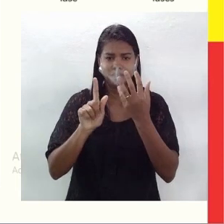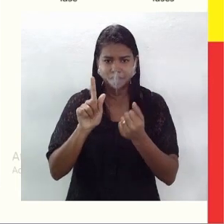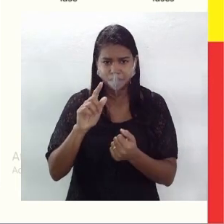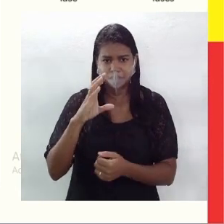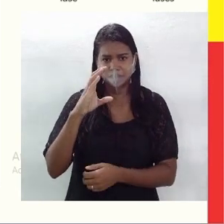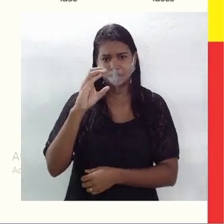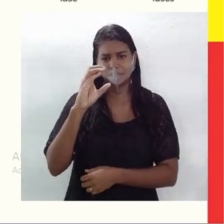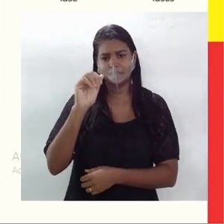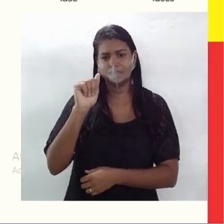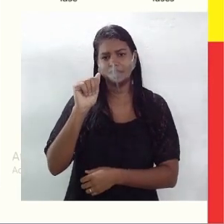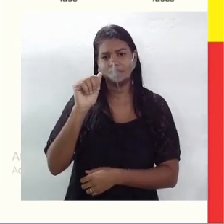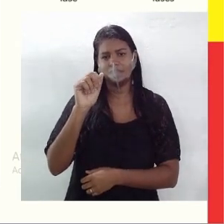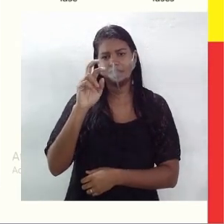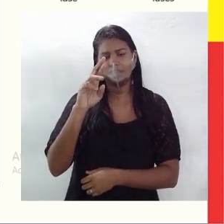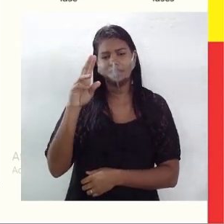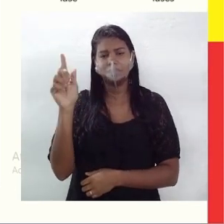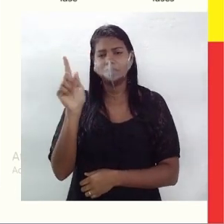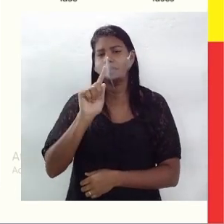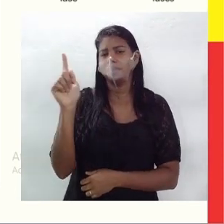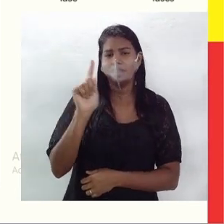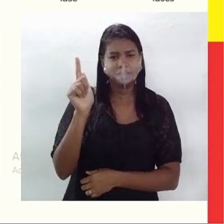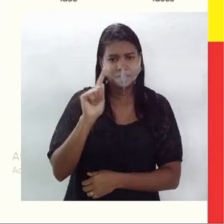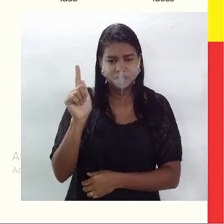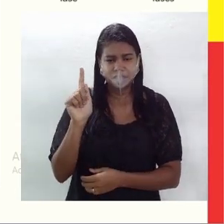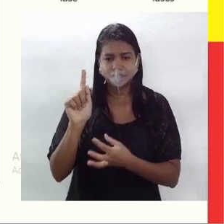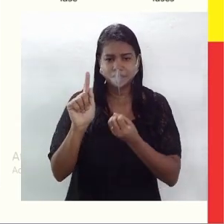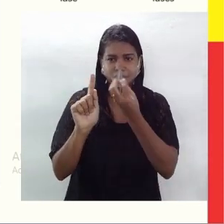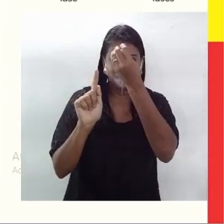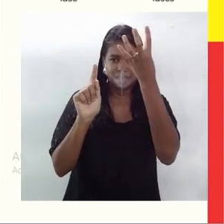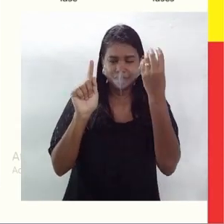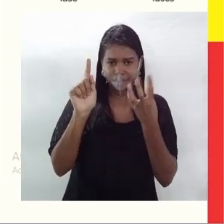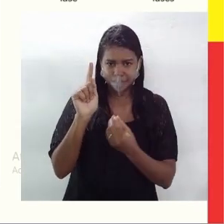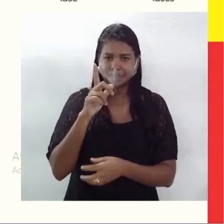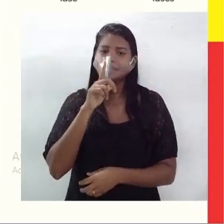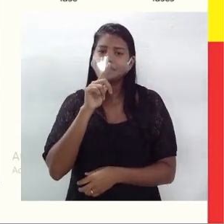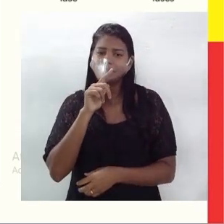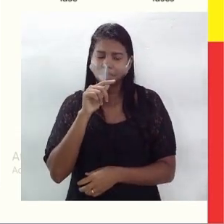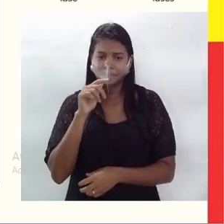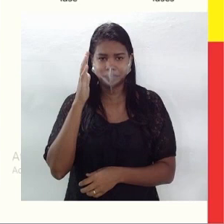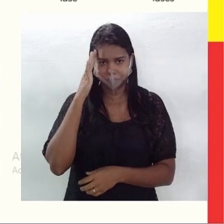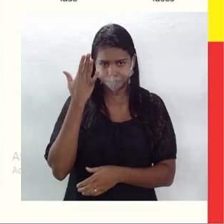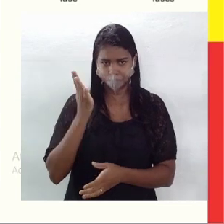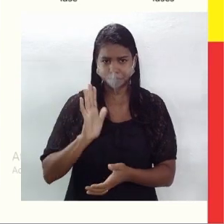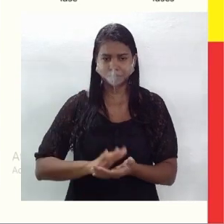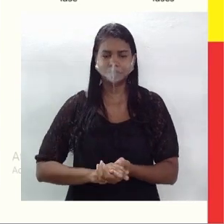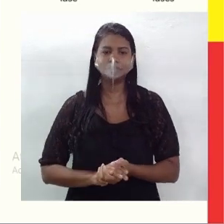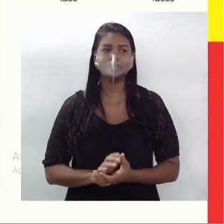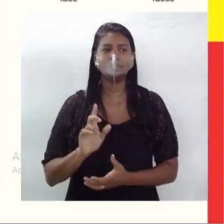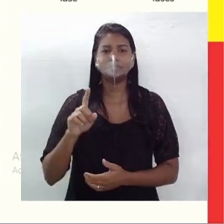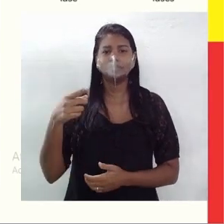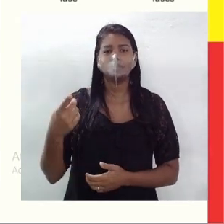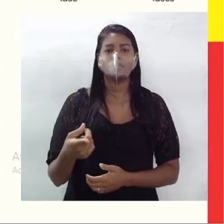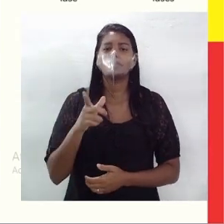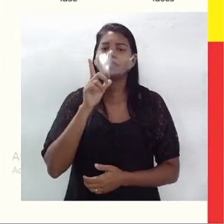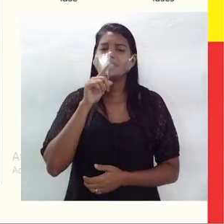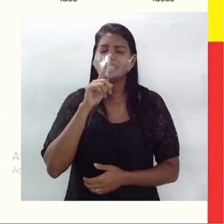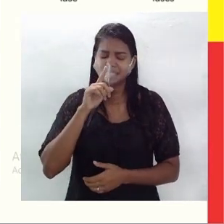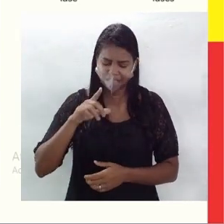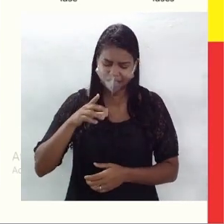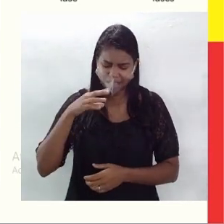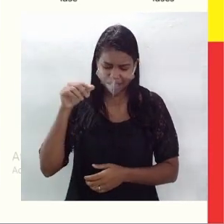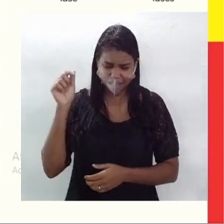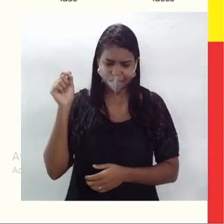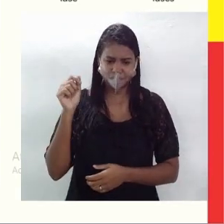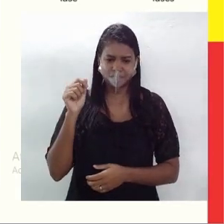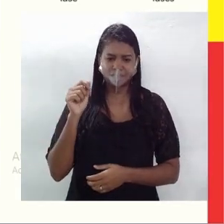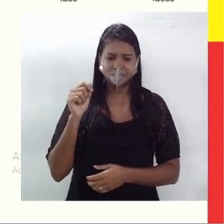é aquele refrigerante que tem aquelas bolinhas dentro da água. E depois eu tenho água salgada,